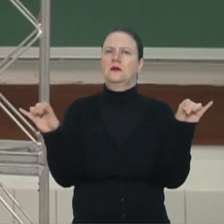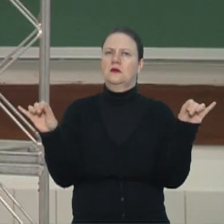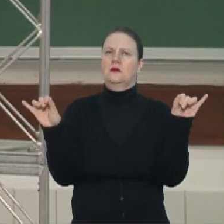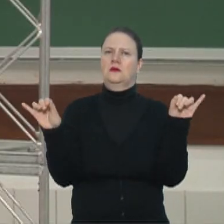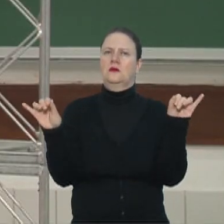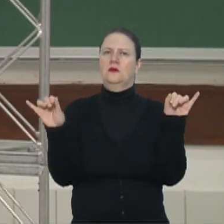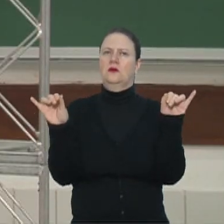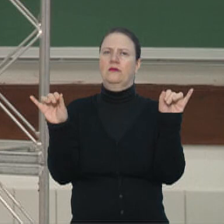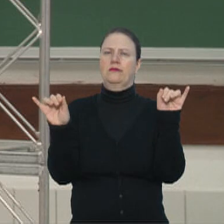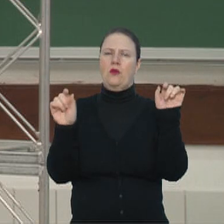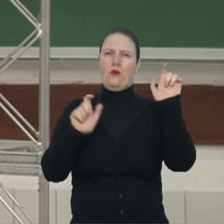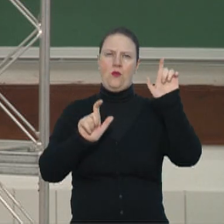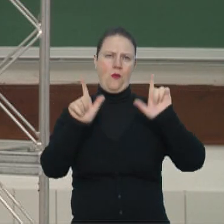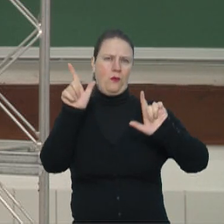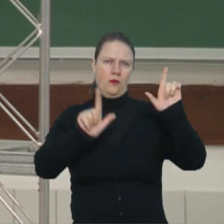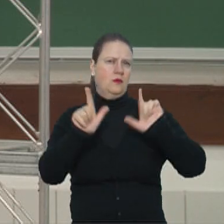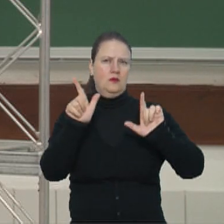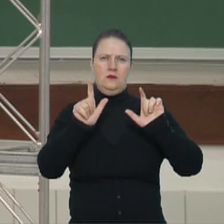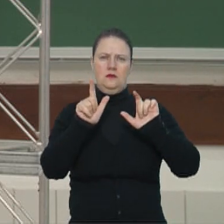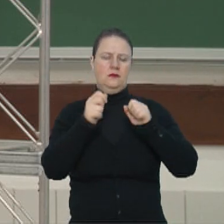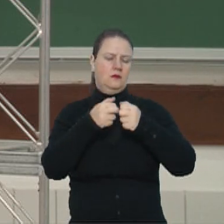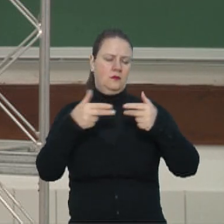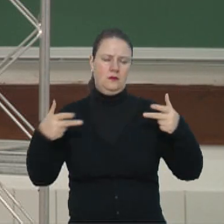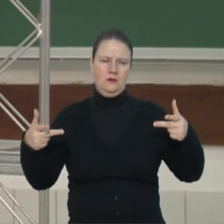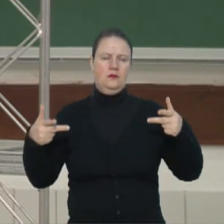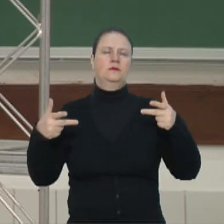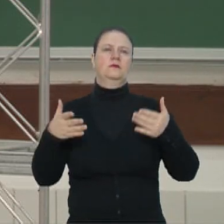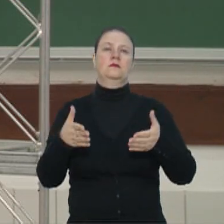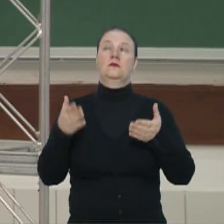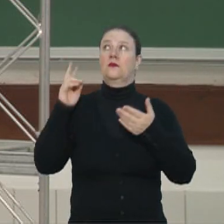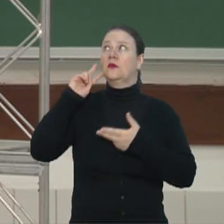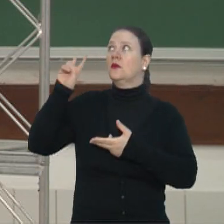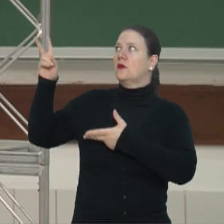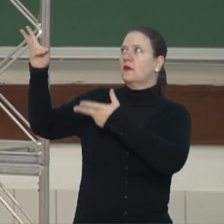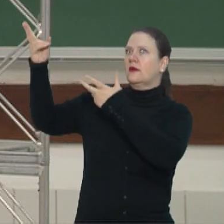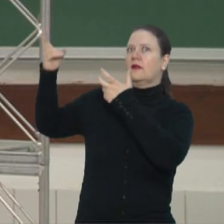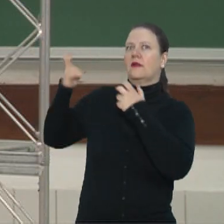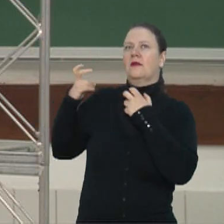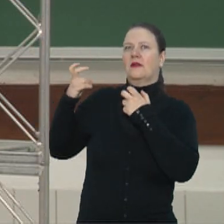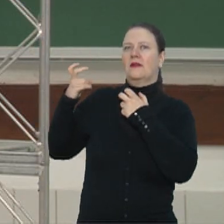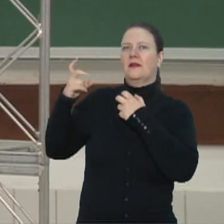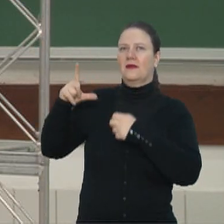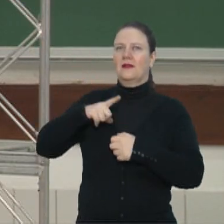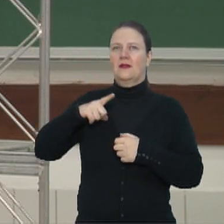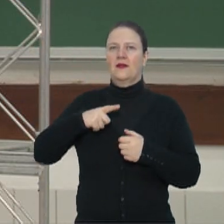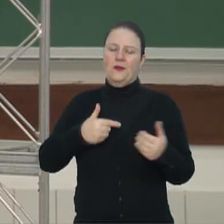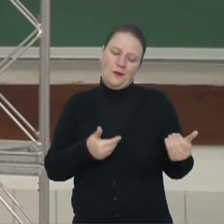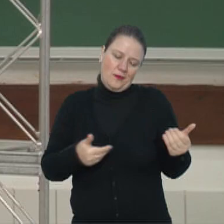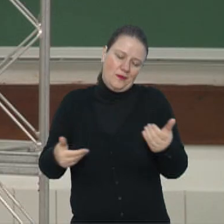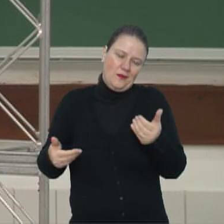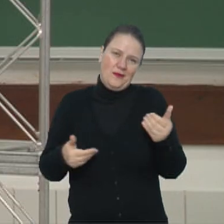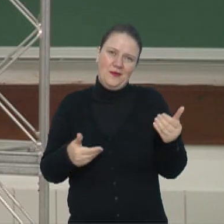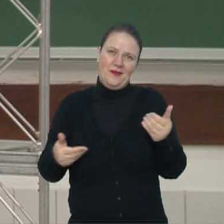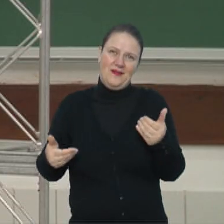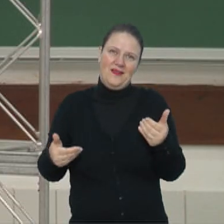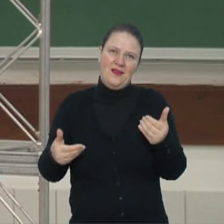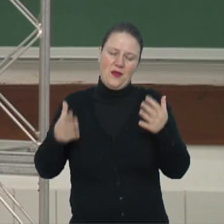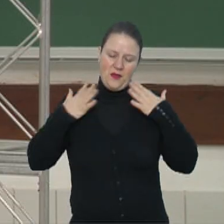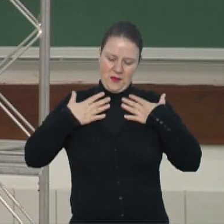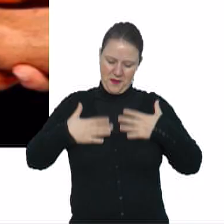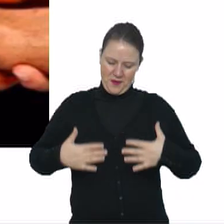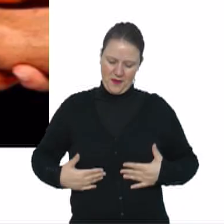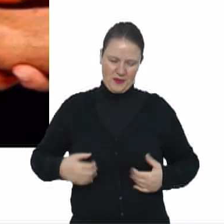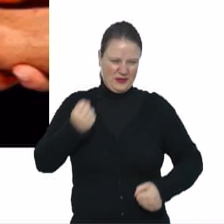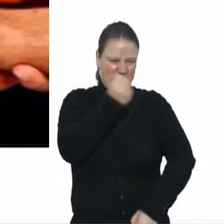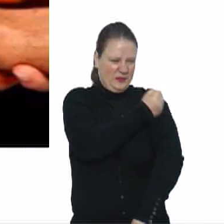publicitário, propaganda. Eu trouxe essa imagem aqui para nós analisarmos junto. Né? Nós temos ali um bebê, o corpo dele está